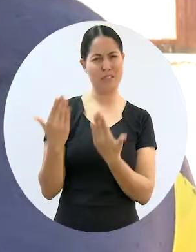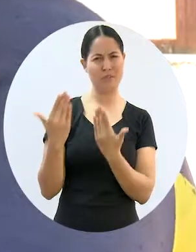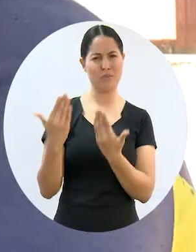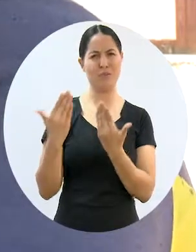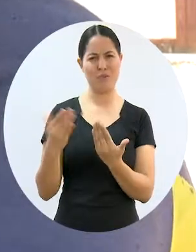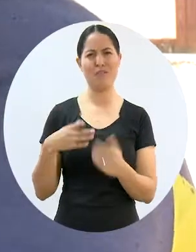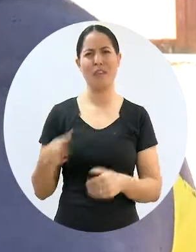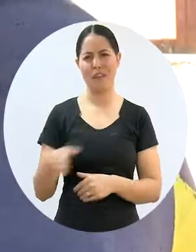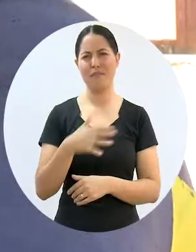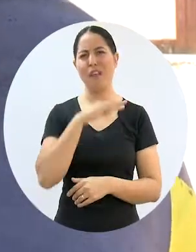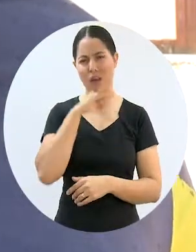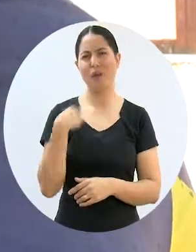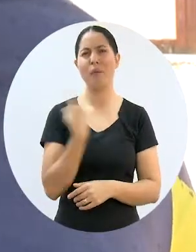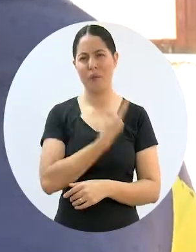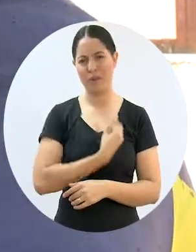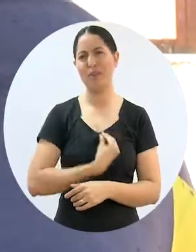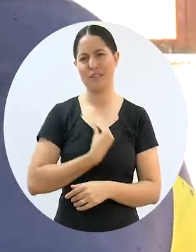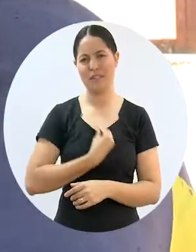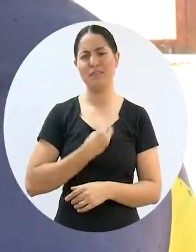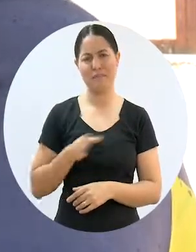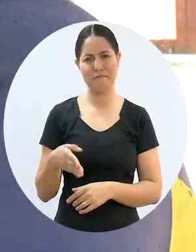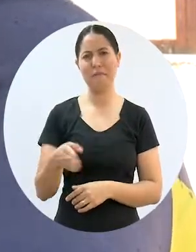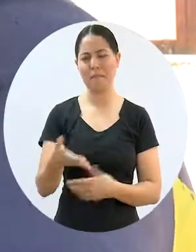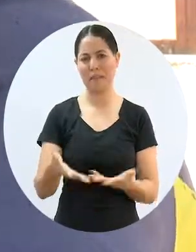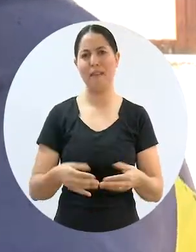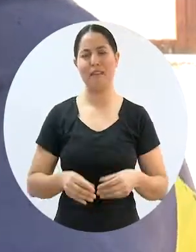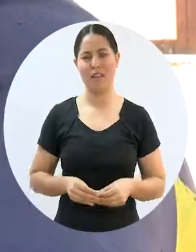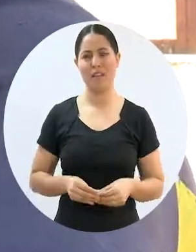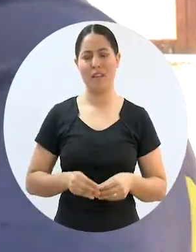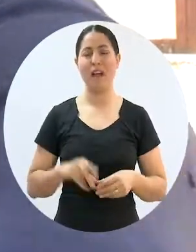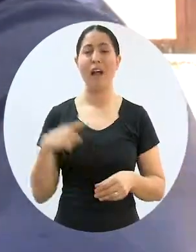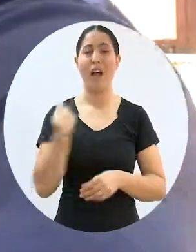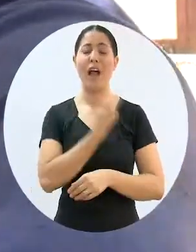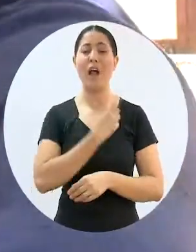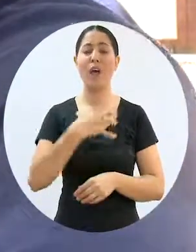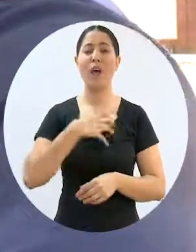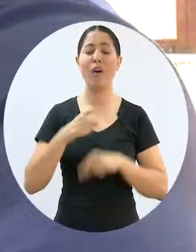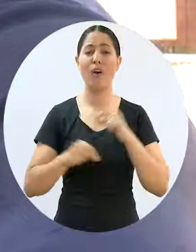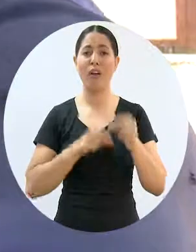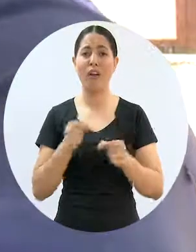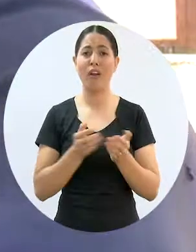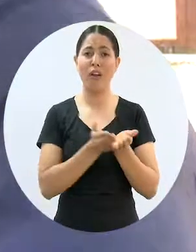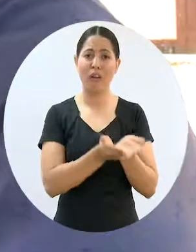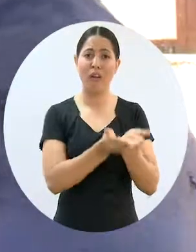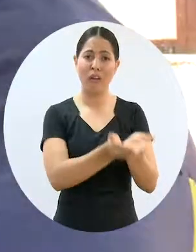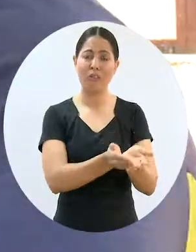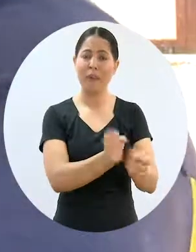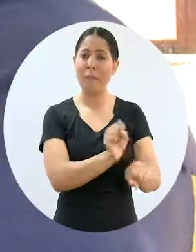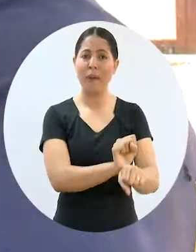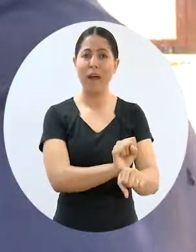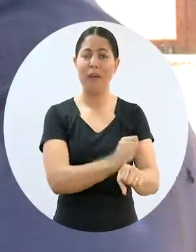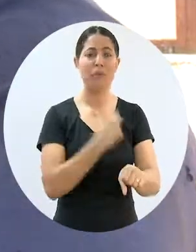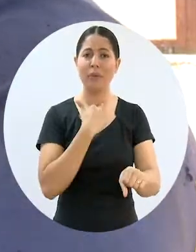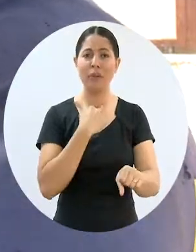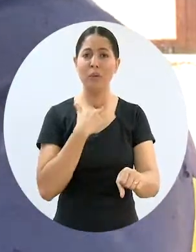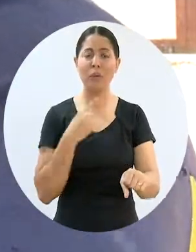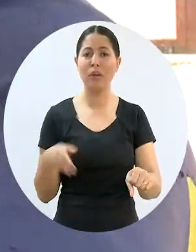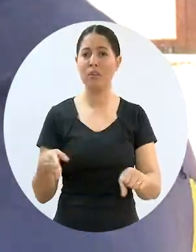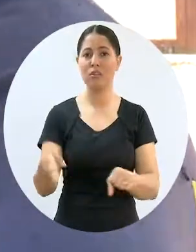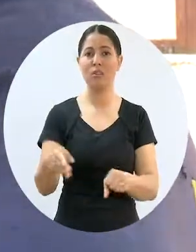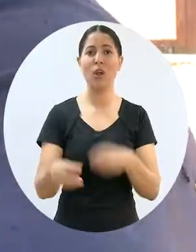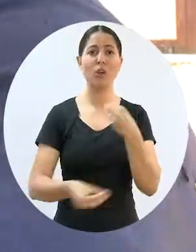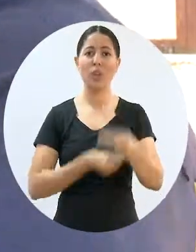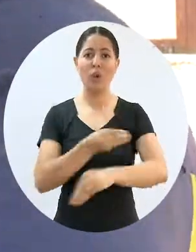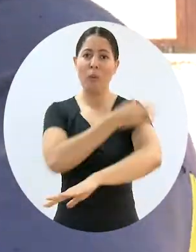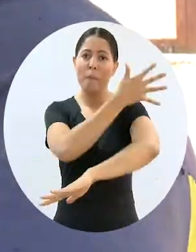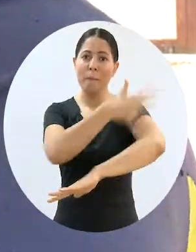cismado. Aí fica ruim pra gente. Aí deu uma parada, a gente bota o barco lá dentro do rio porque não tem como pescar. Não